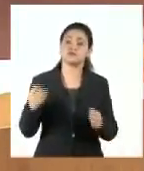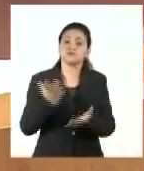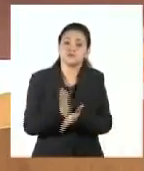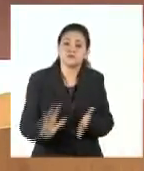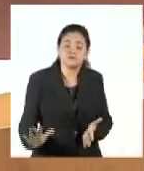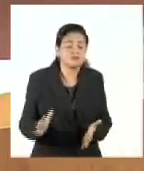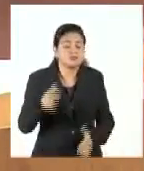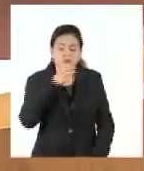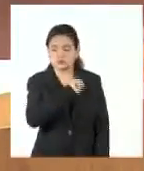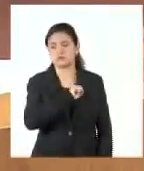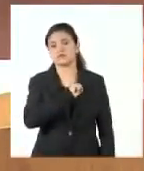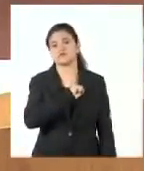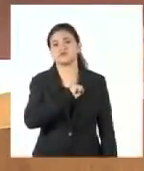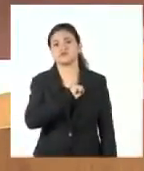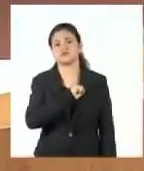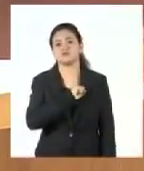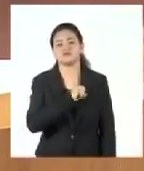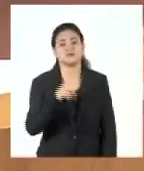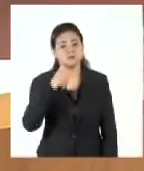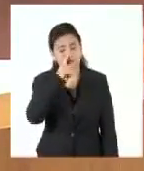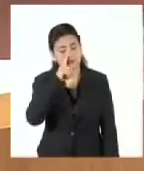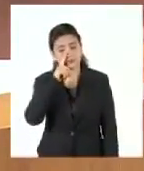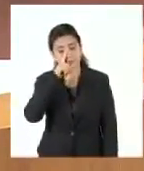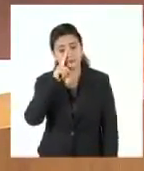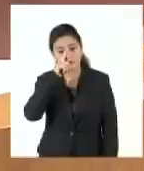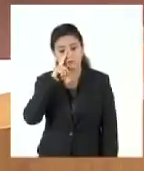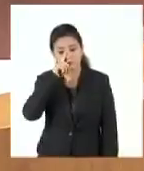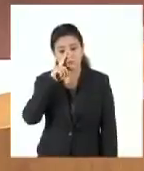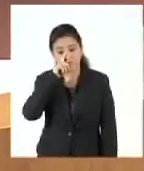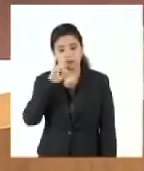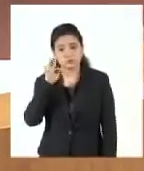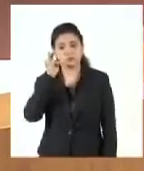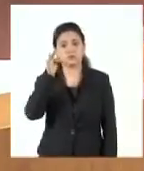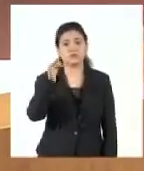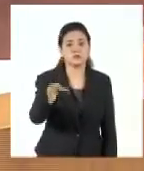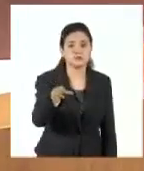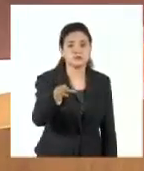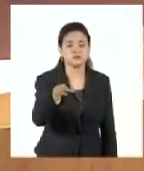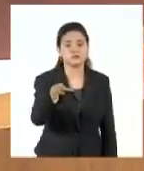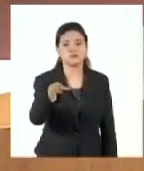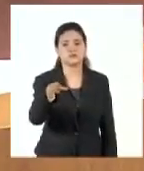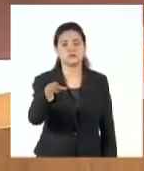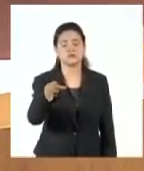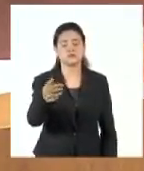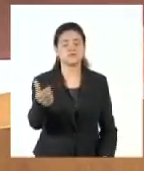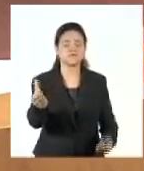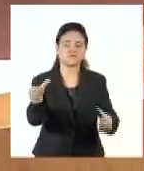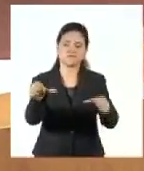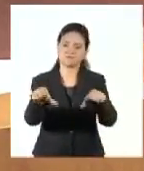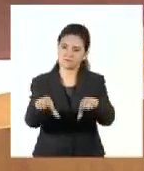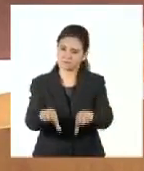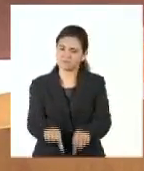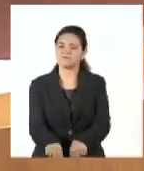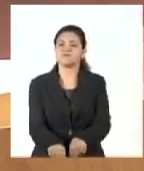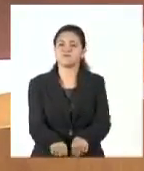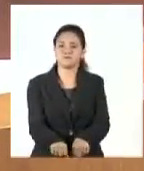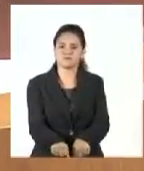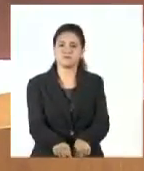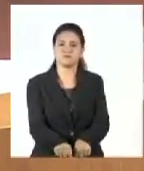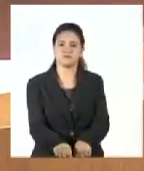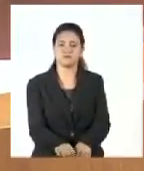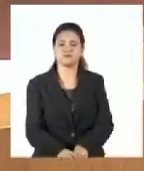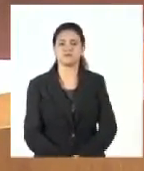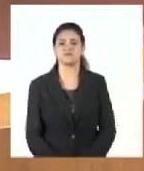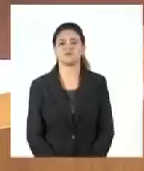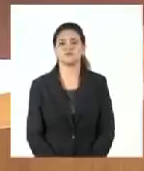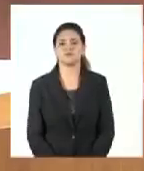rápido possível, correndo o risco de chegar num ponto que não terá mais volta. Essa que é a grande verdade. Flávio